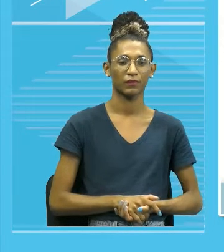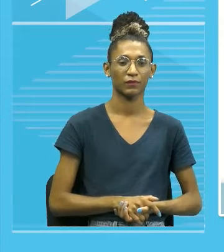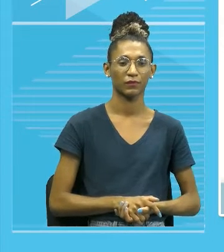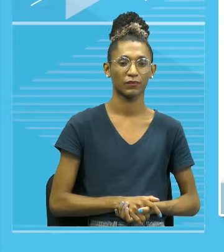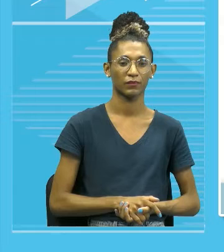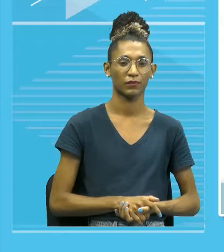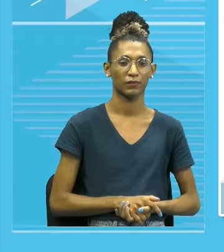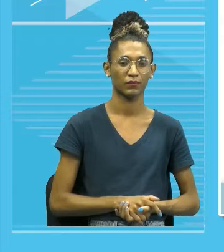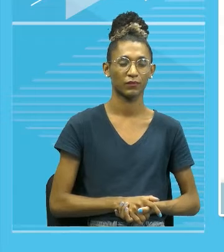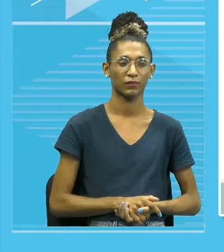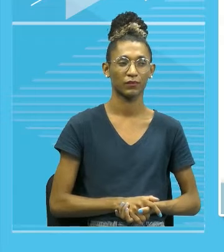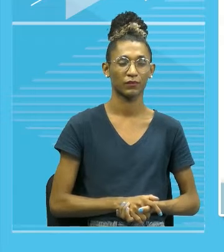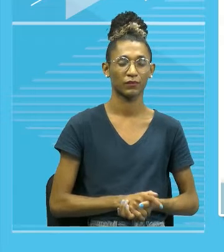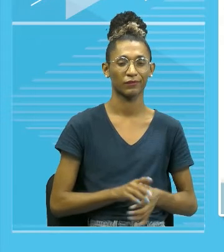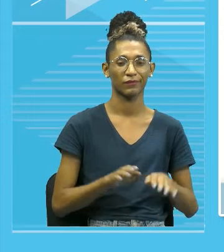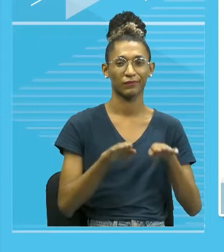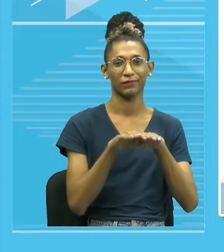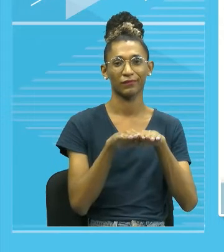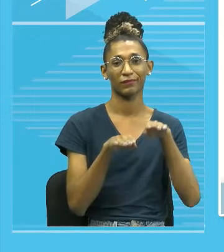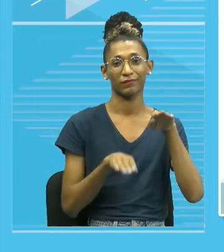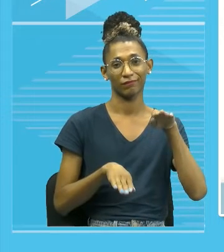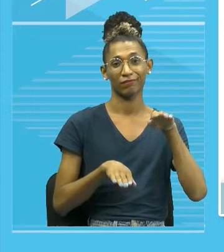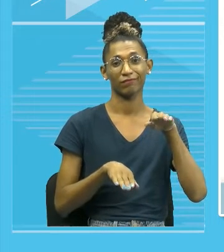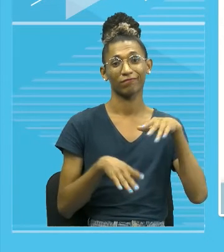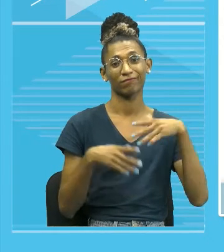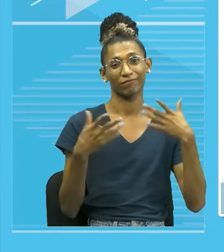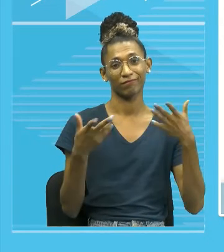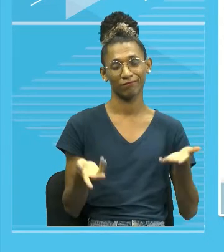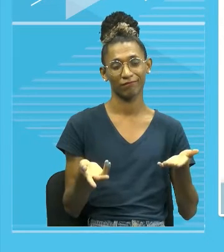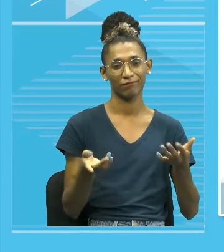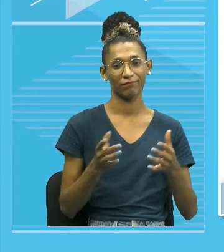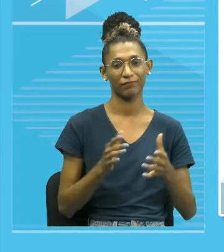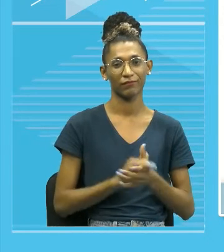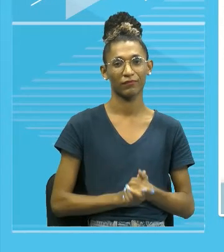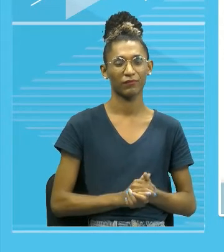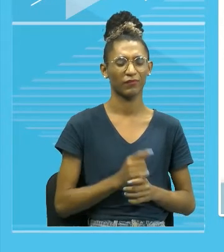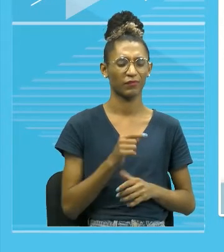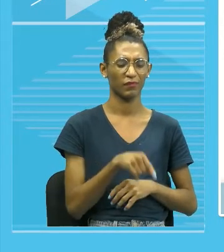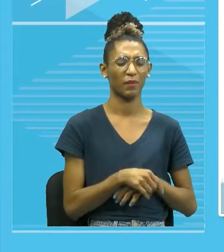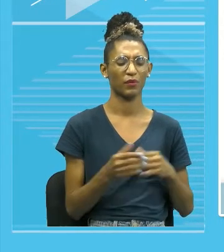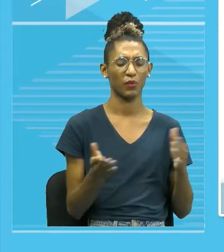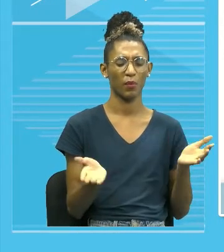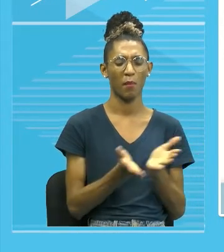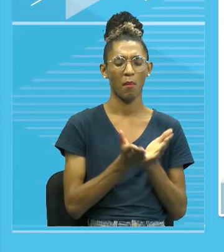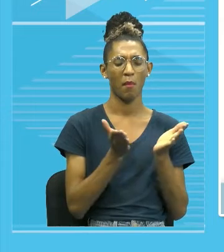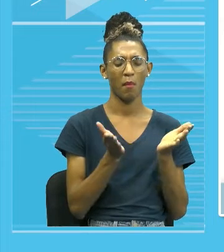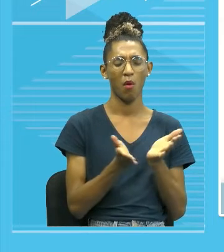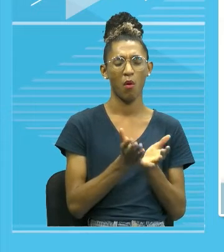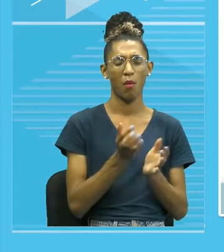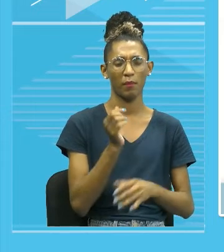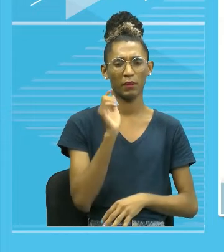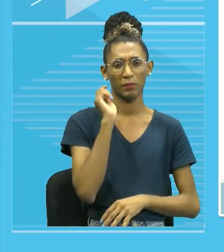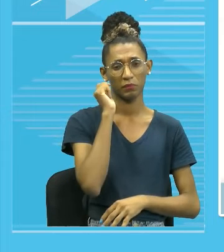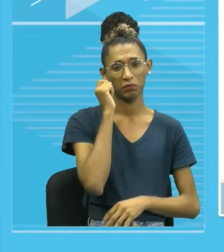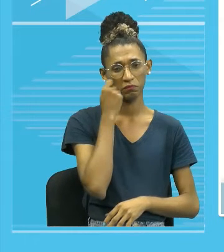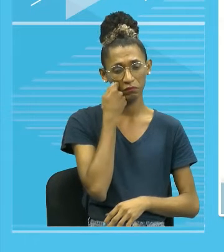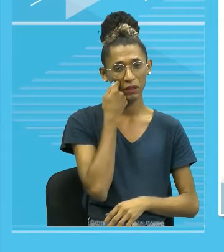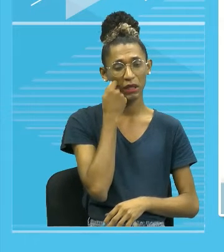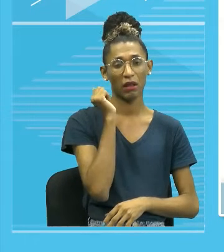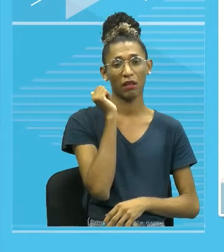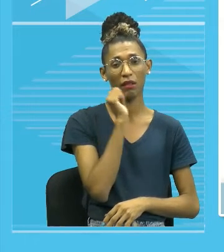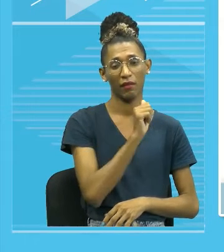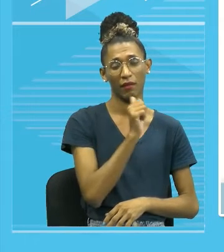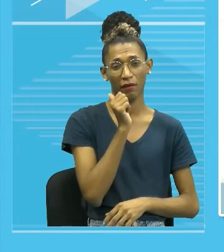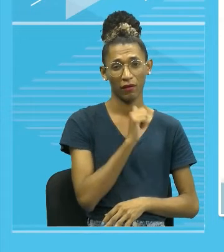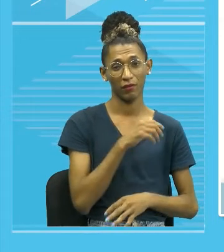bom das desigualdades né das injustiças mas ser pobre ser mulher ser negra